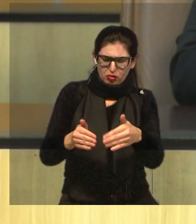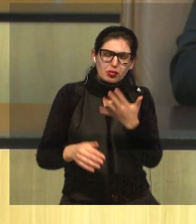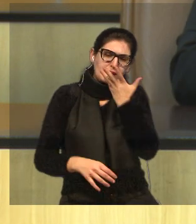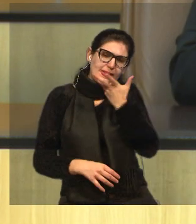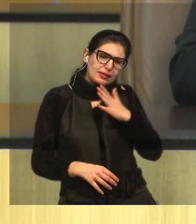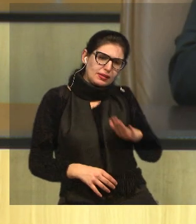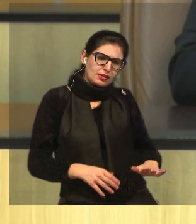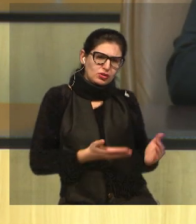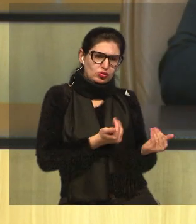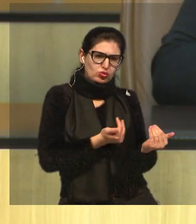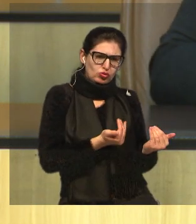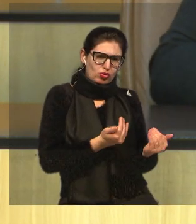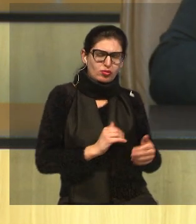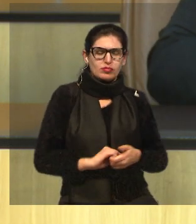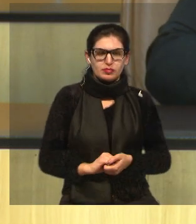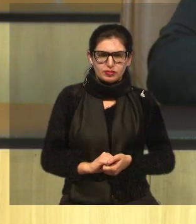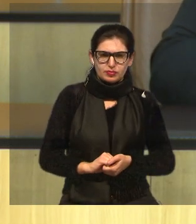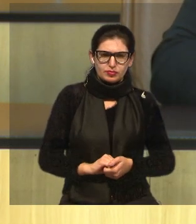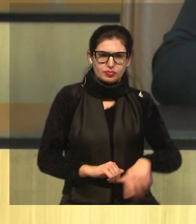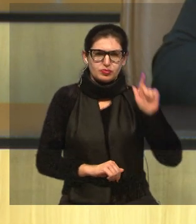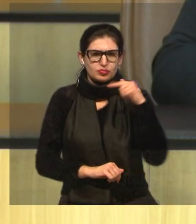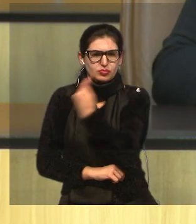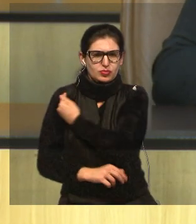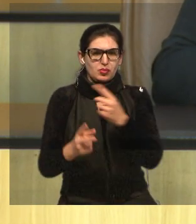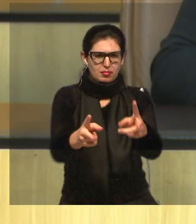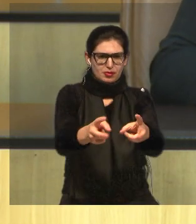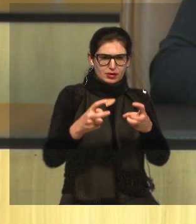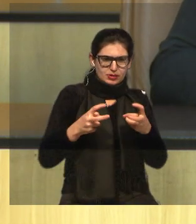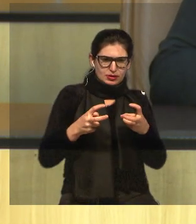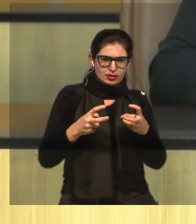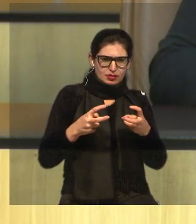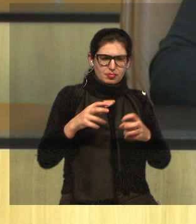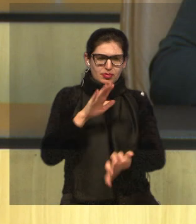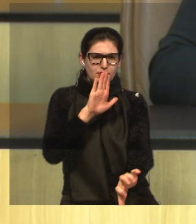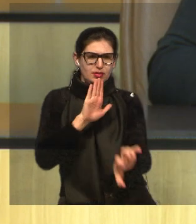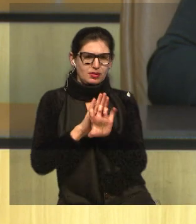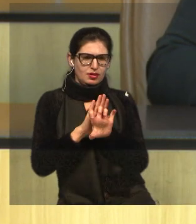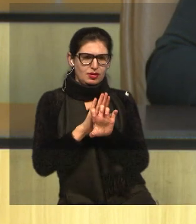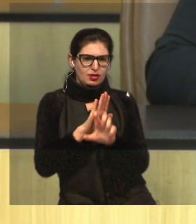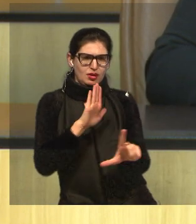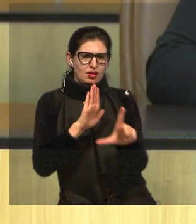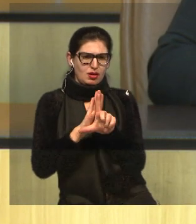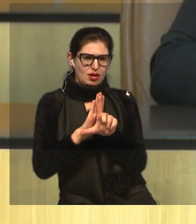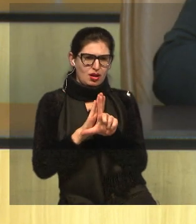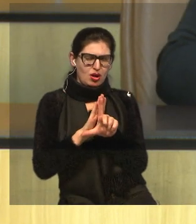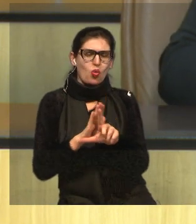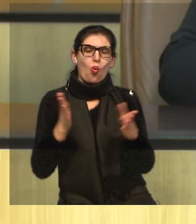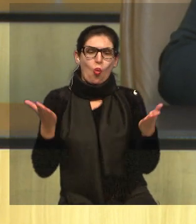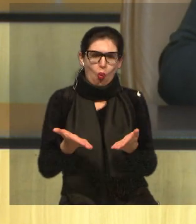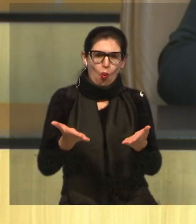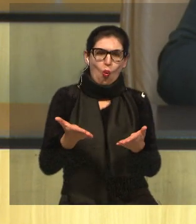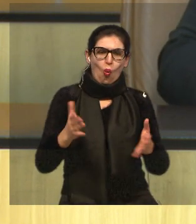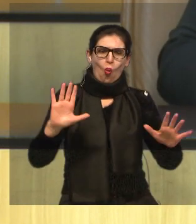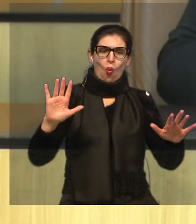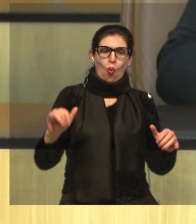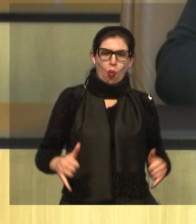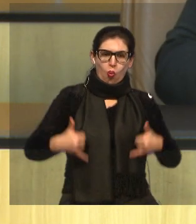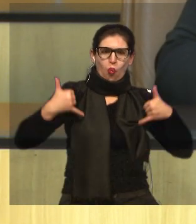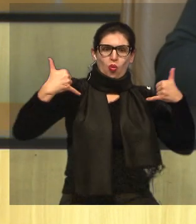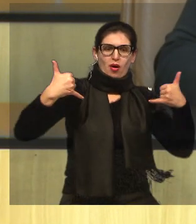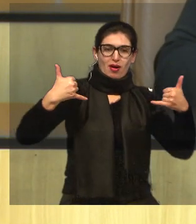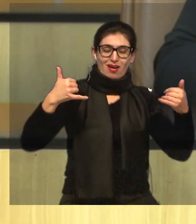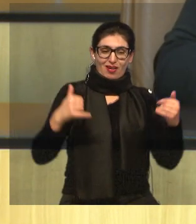aqui a gente vê que esse estatuto, essa lei, hoje nós podemos falar que nós estamos comemorando,